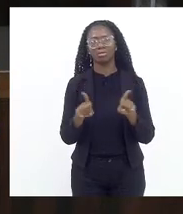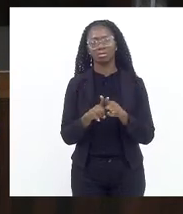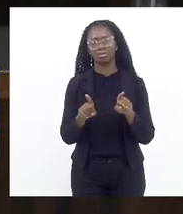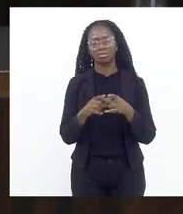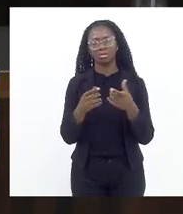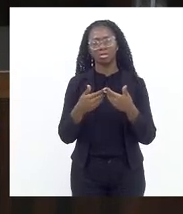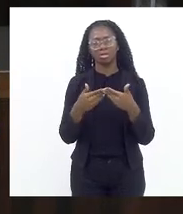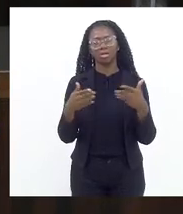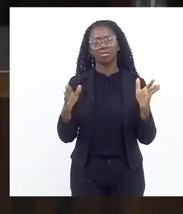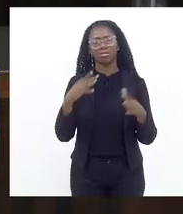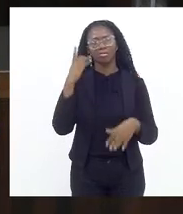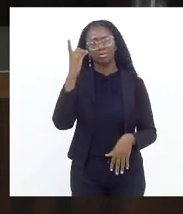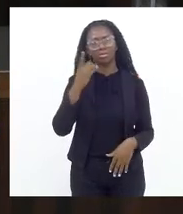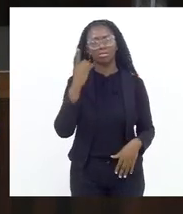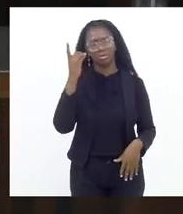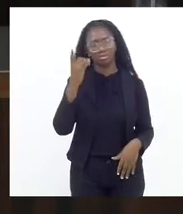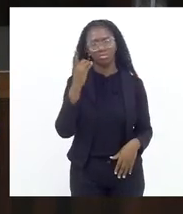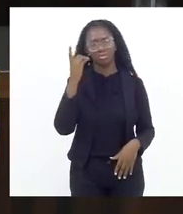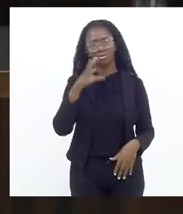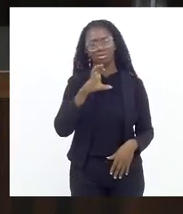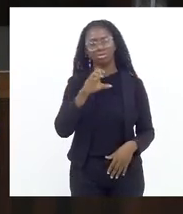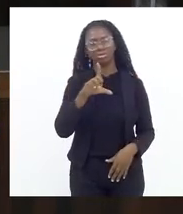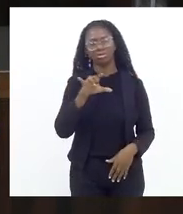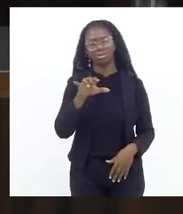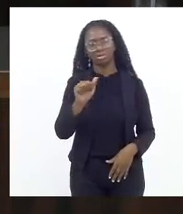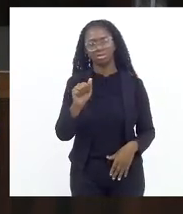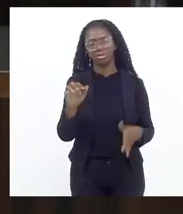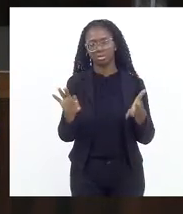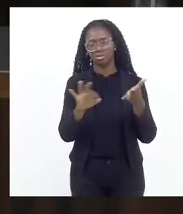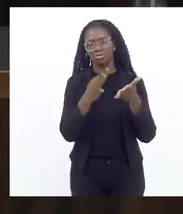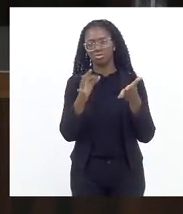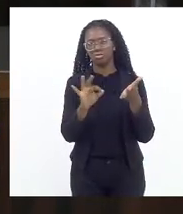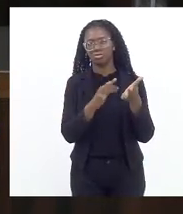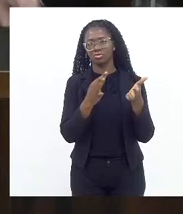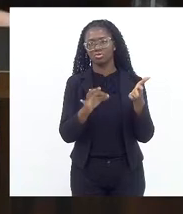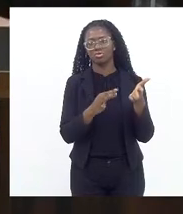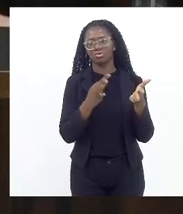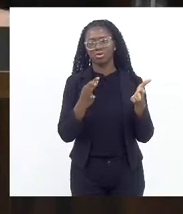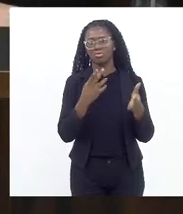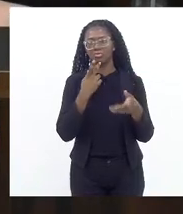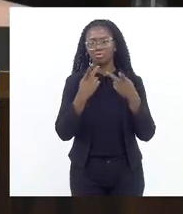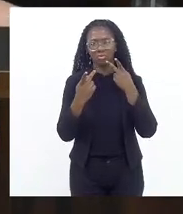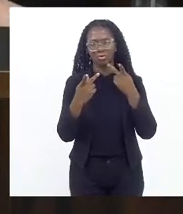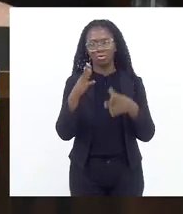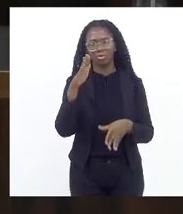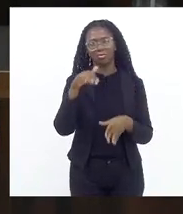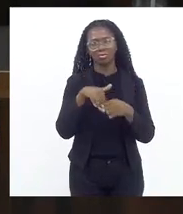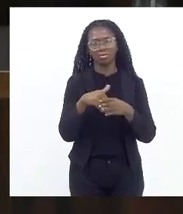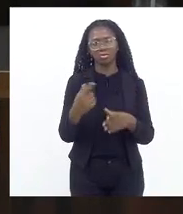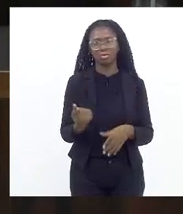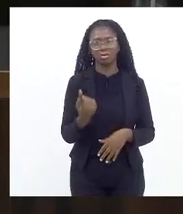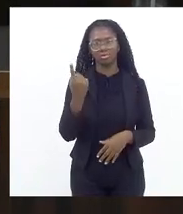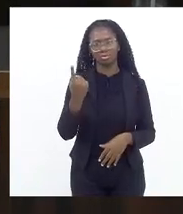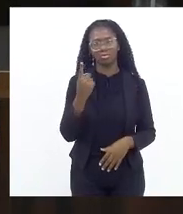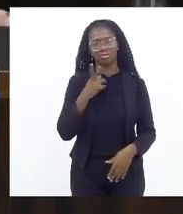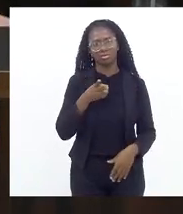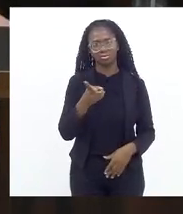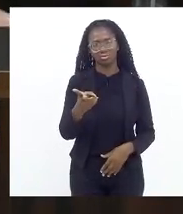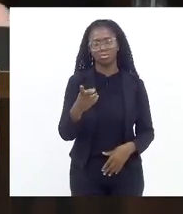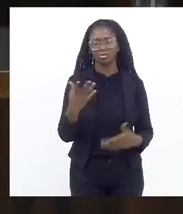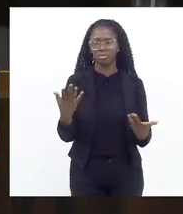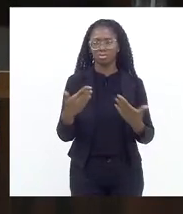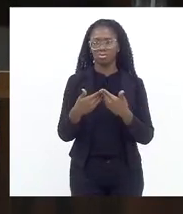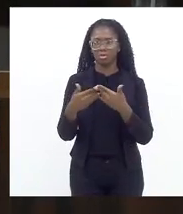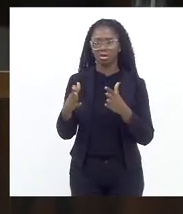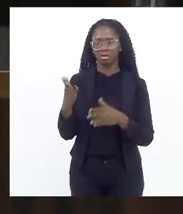para a deputada Célia Jordão, que das inscritas aqui para declaração de voto, é a única que permanece. Então, vou